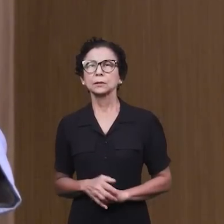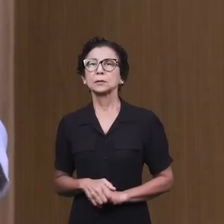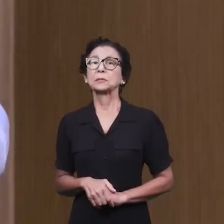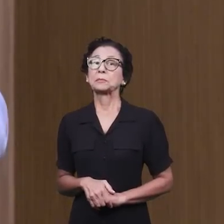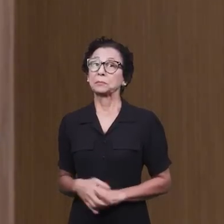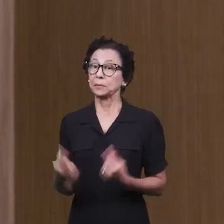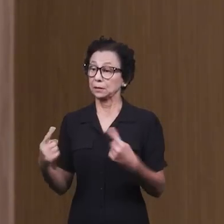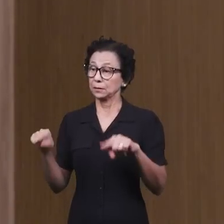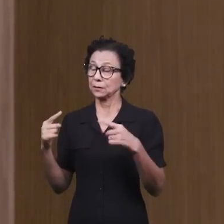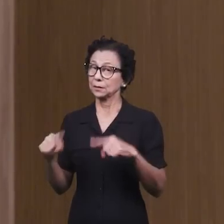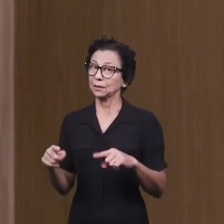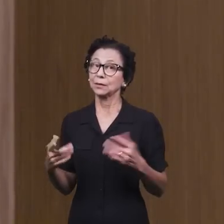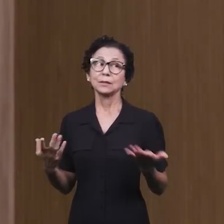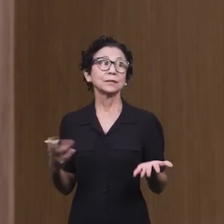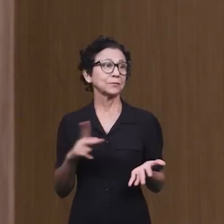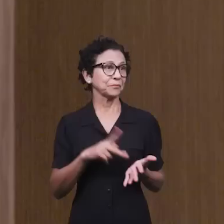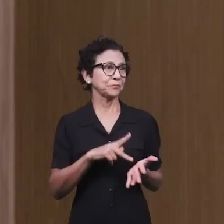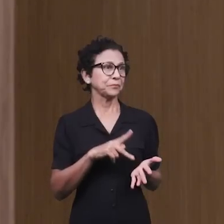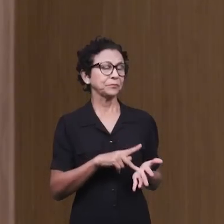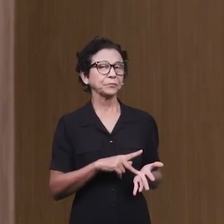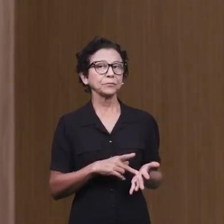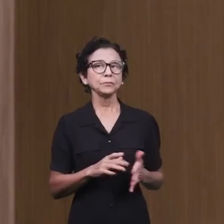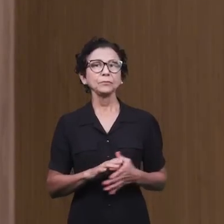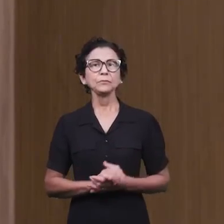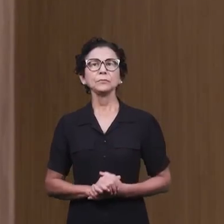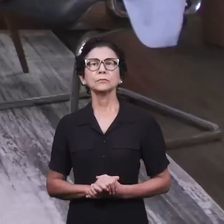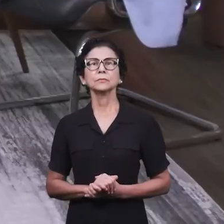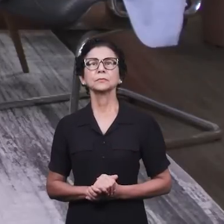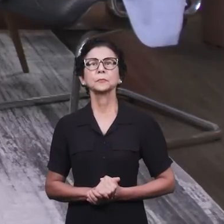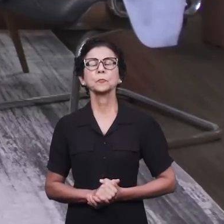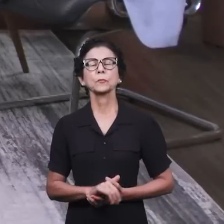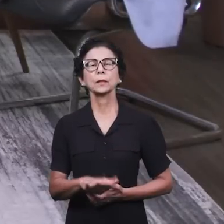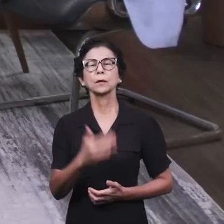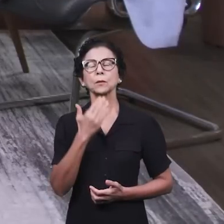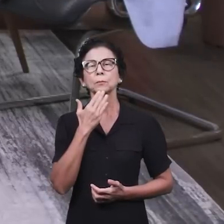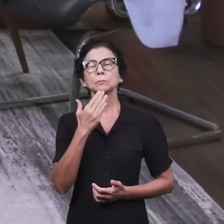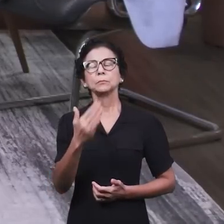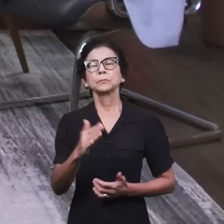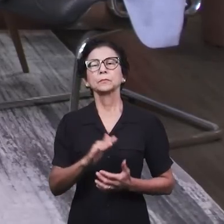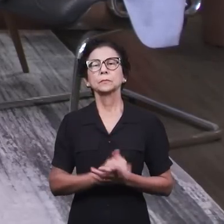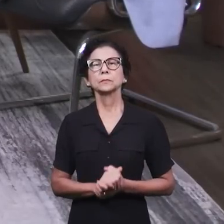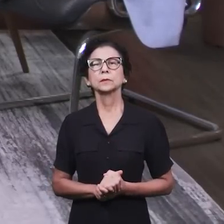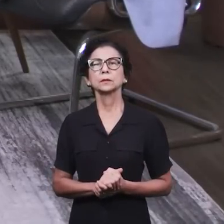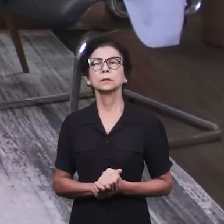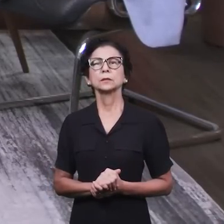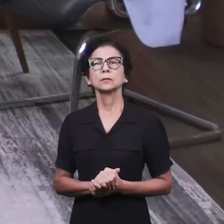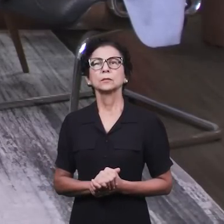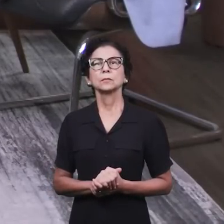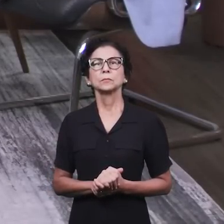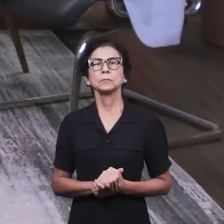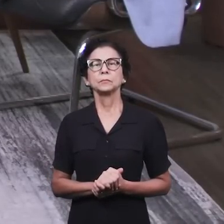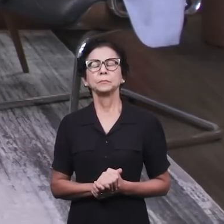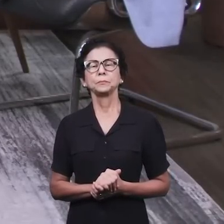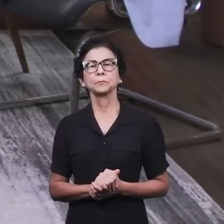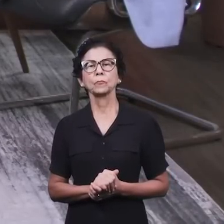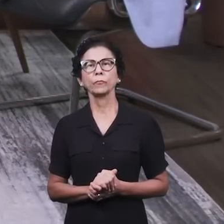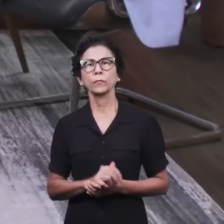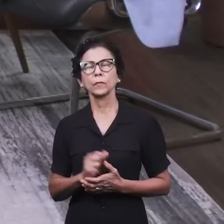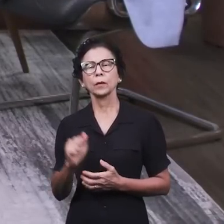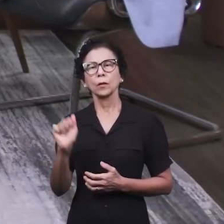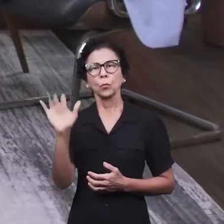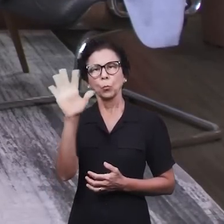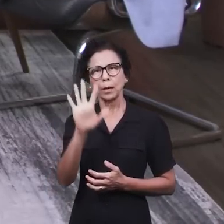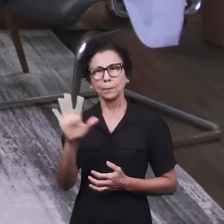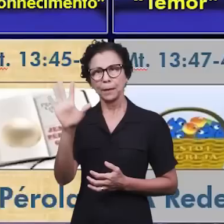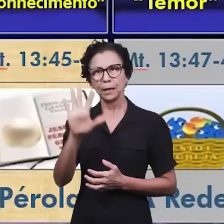mundo. Né? Eu quero pedir para colocar no ar aqui aquele gráfico que